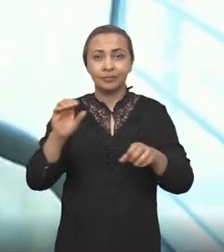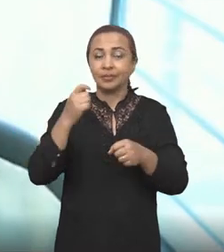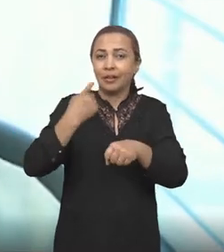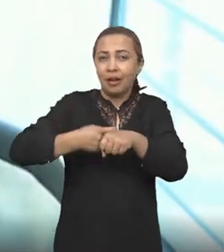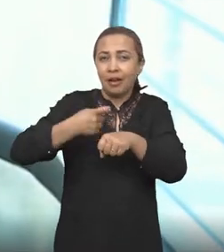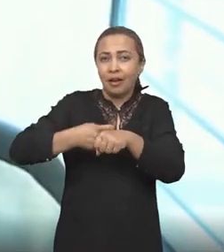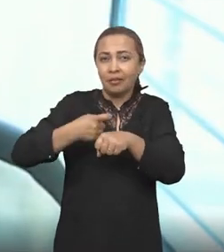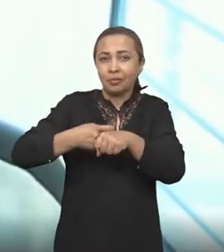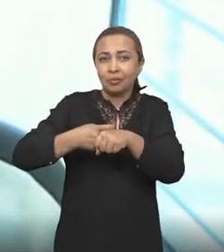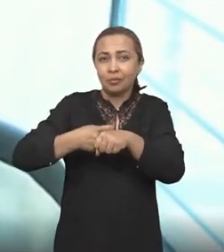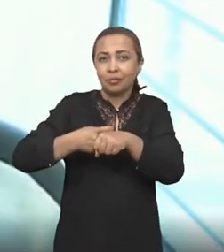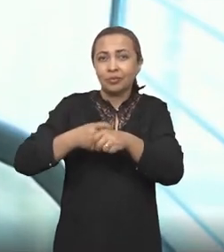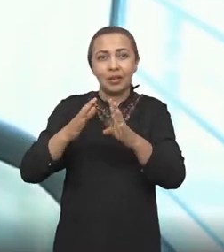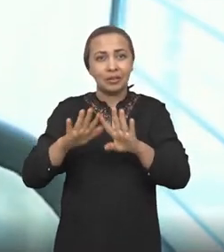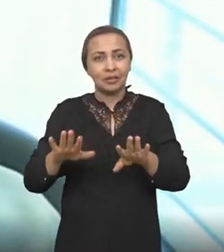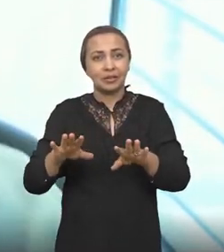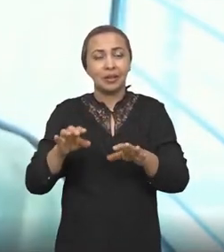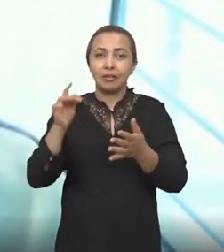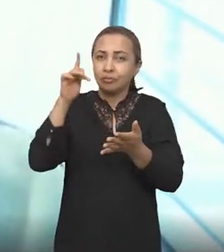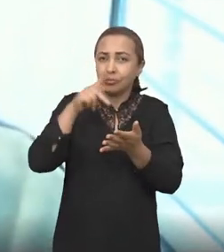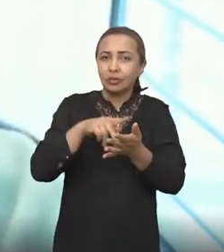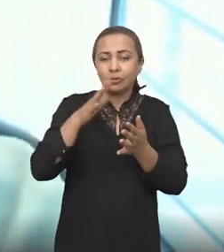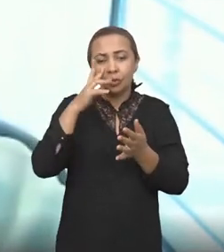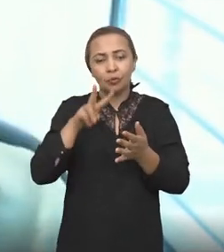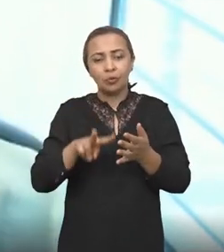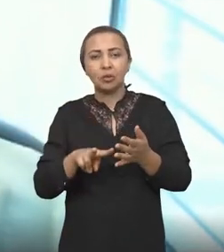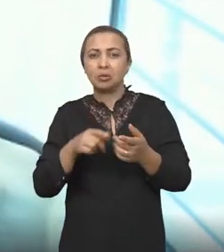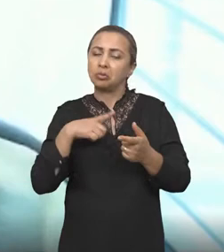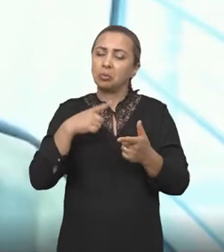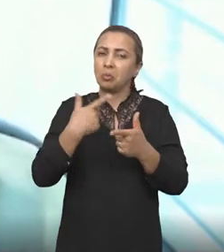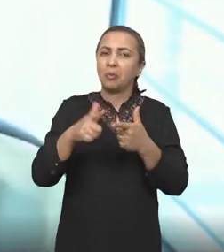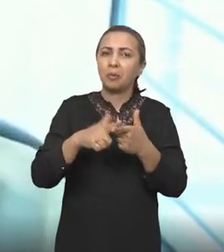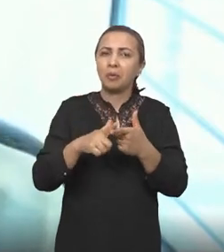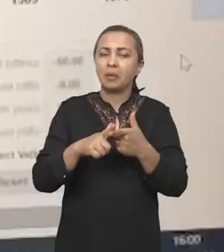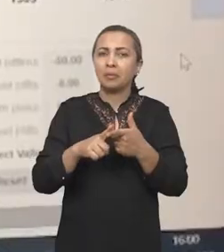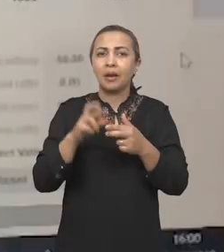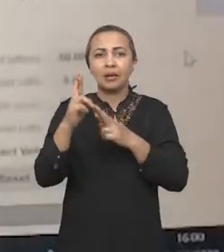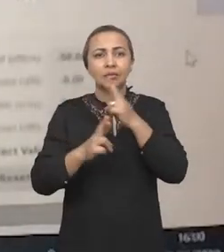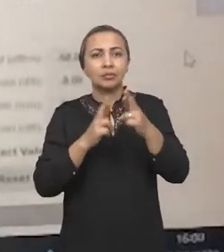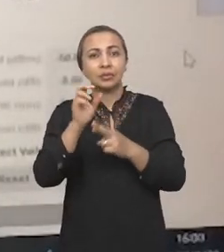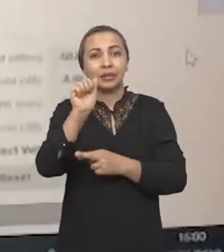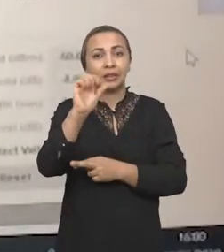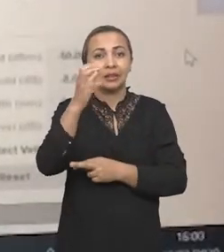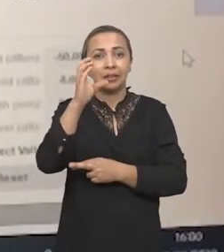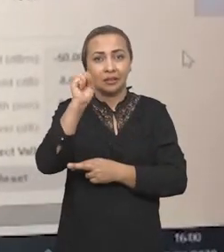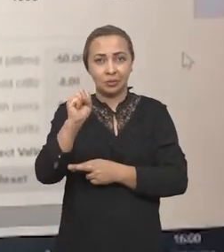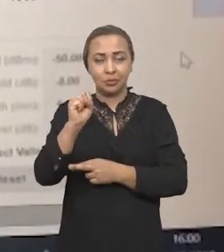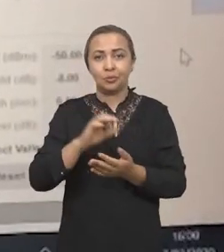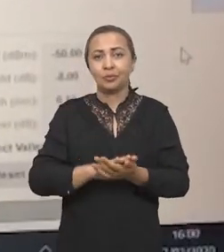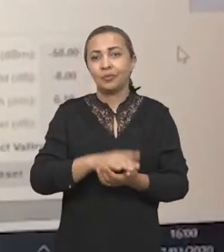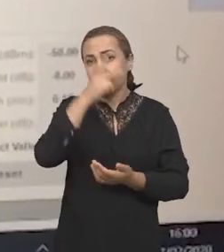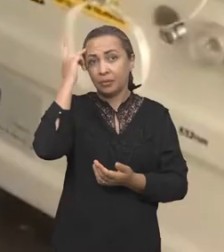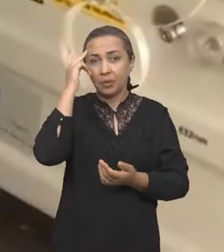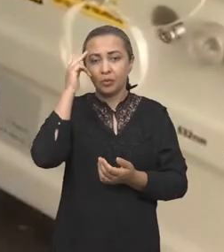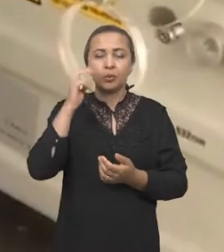de um polietileno de alta densidade. No caso específico, a gente estava com problemas relacionados a aço. Um dos responsáveis pela pesquisa